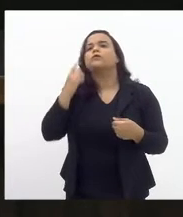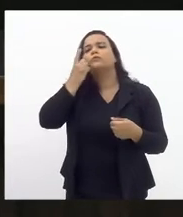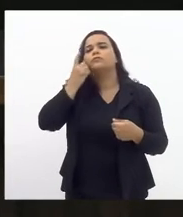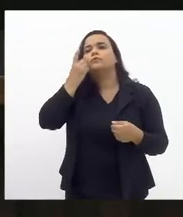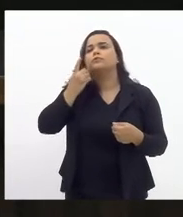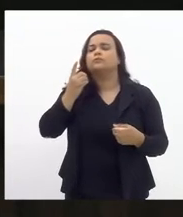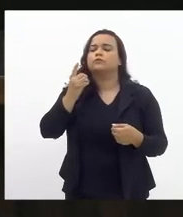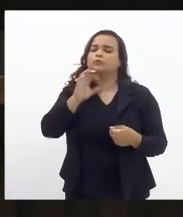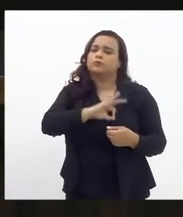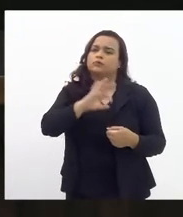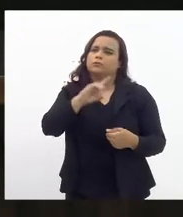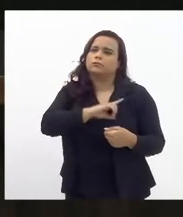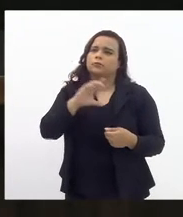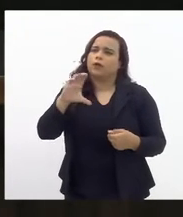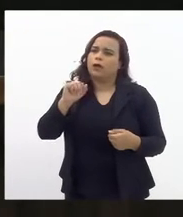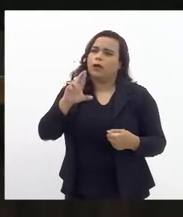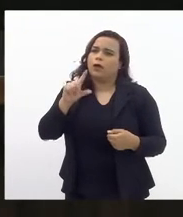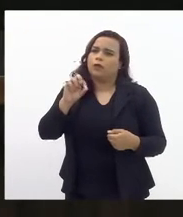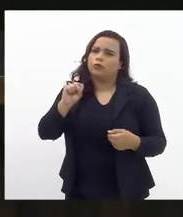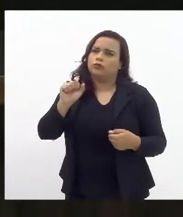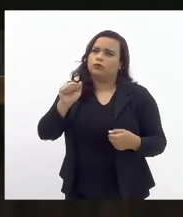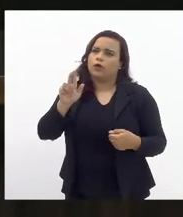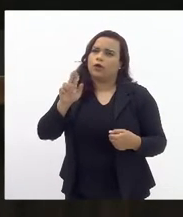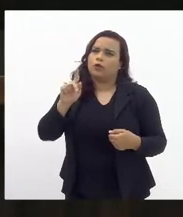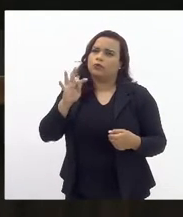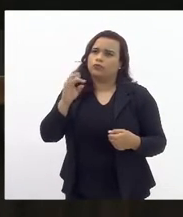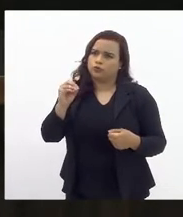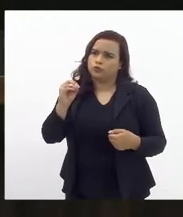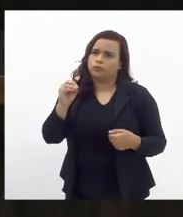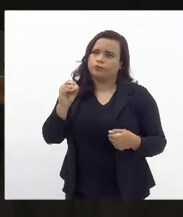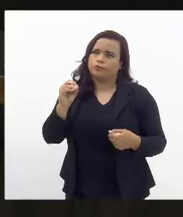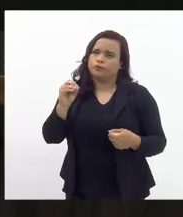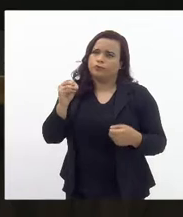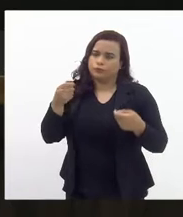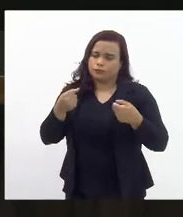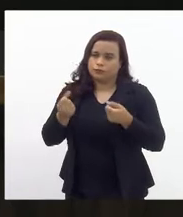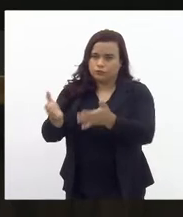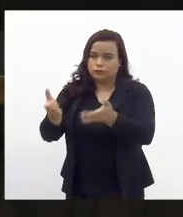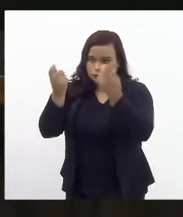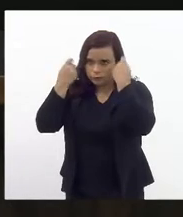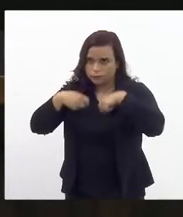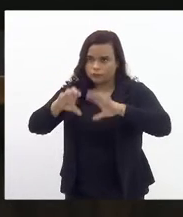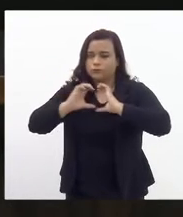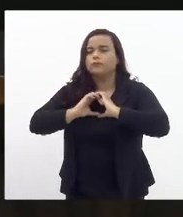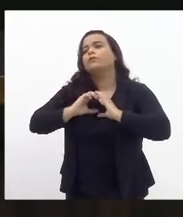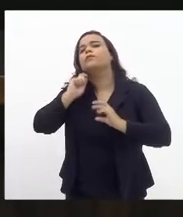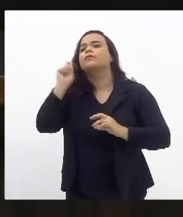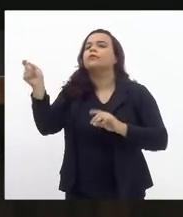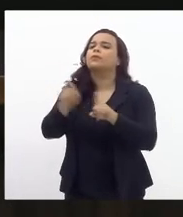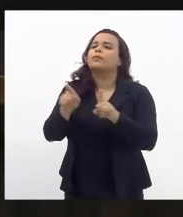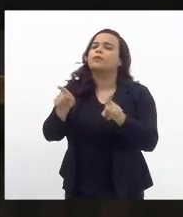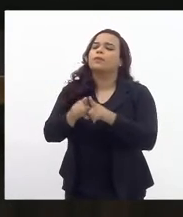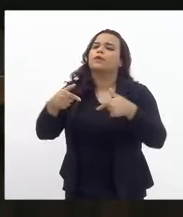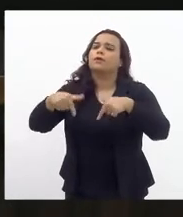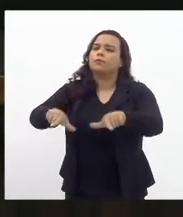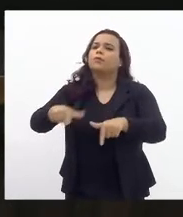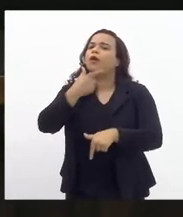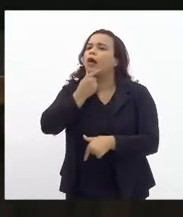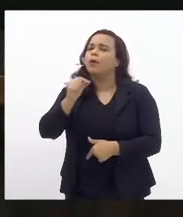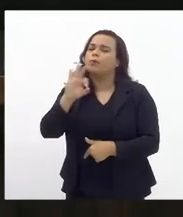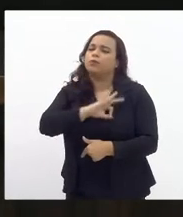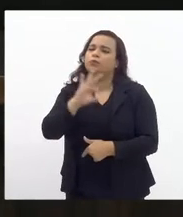delegado Carlos Augusto, que concede medalha Tiradentes e o respectivo diploma ao policial civil Emanuel Estevão